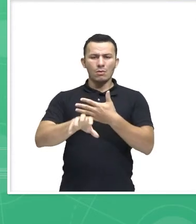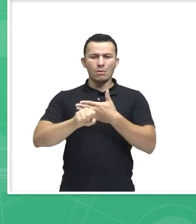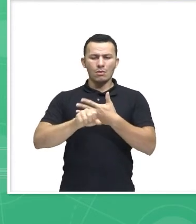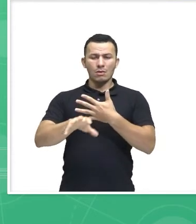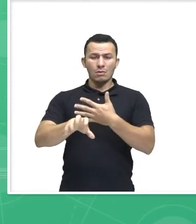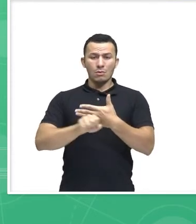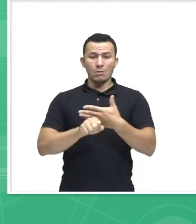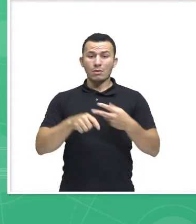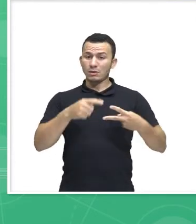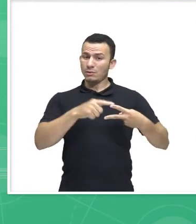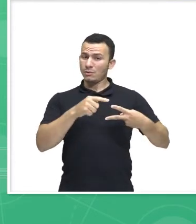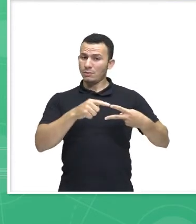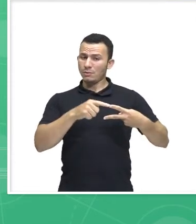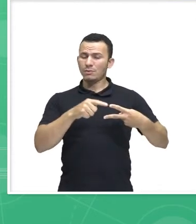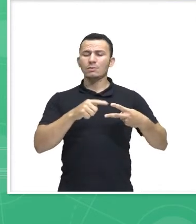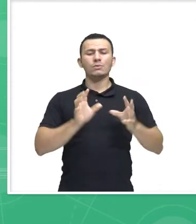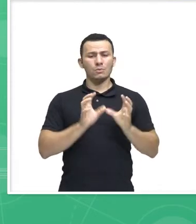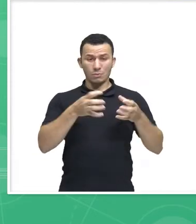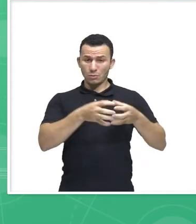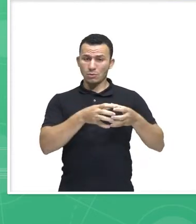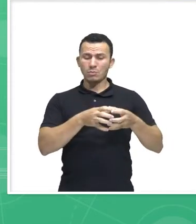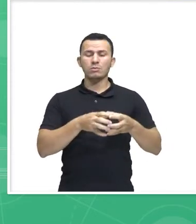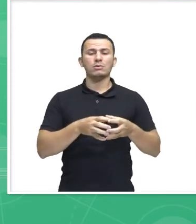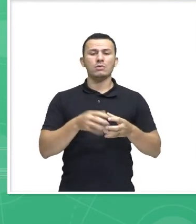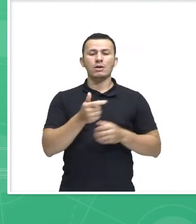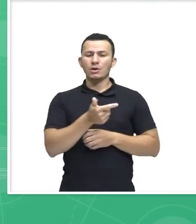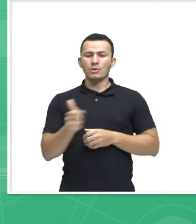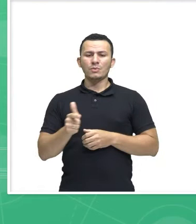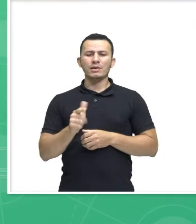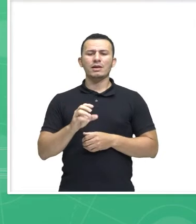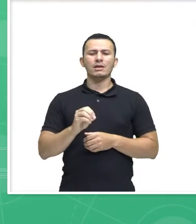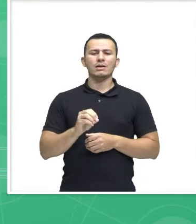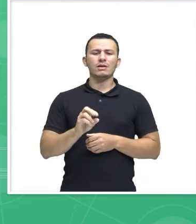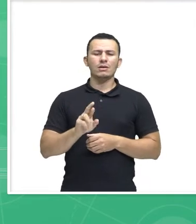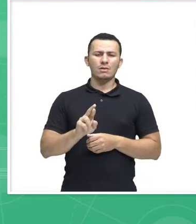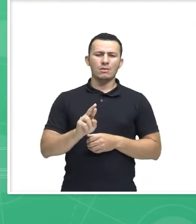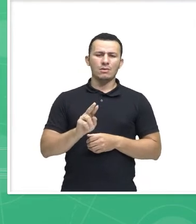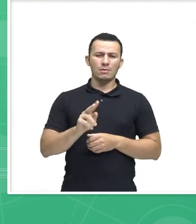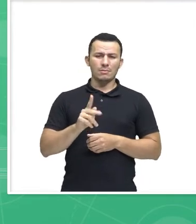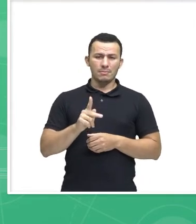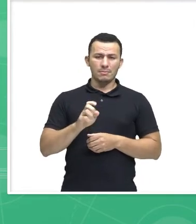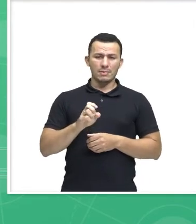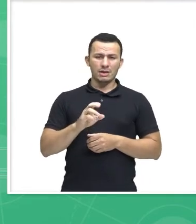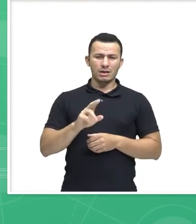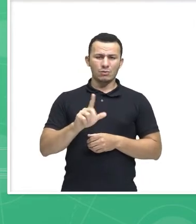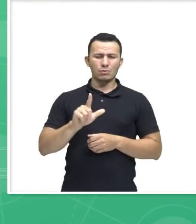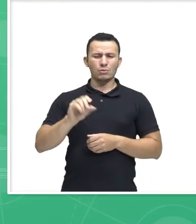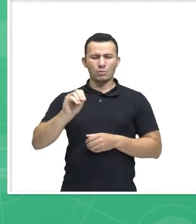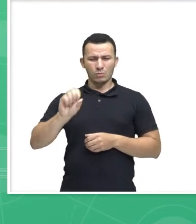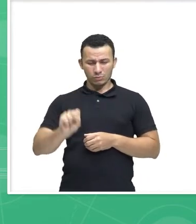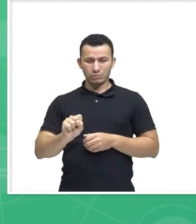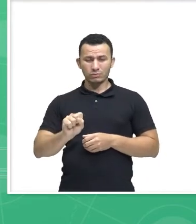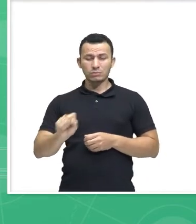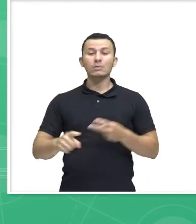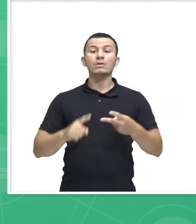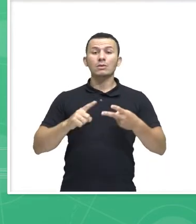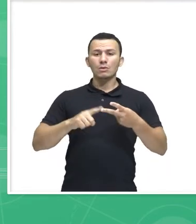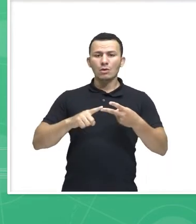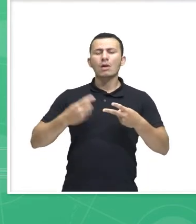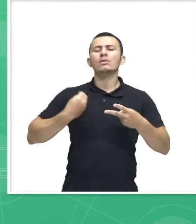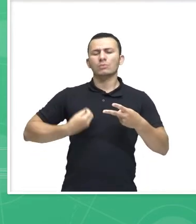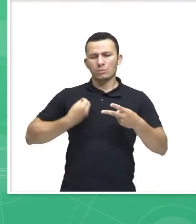condrictes elas vão ser sem opérculo E no caso dos osteictes osteictes Elas têm